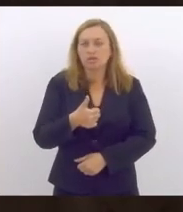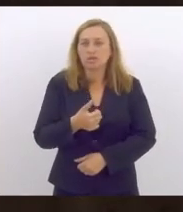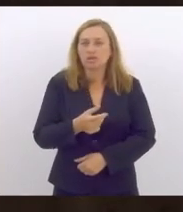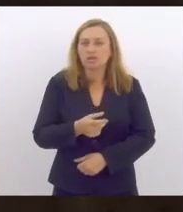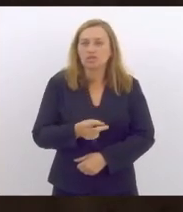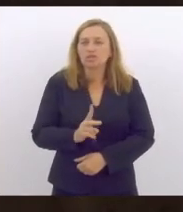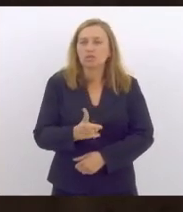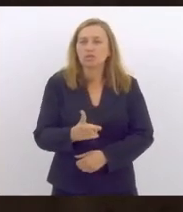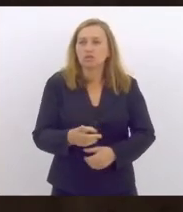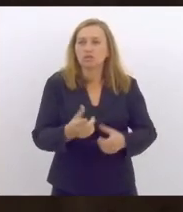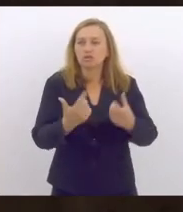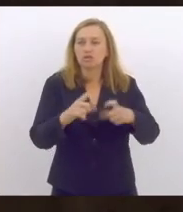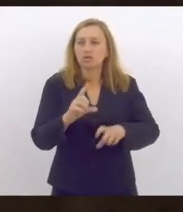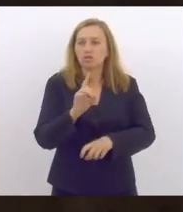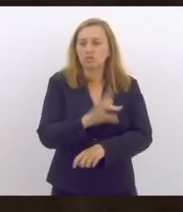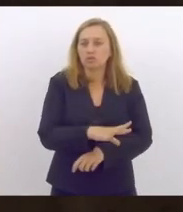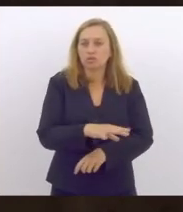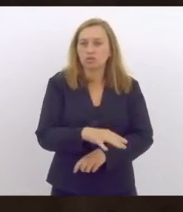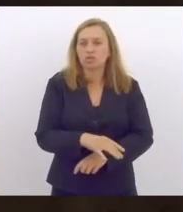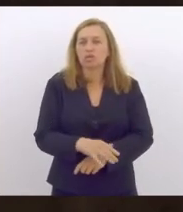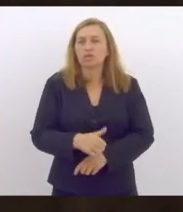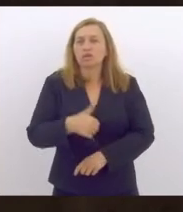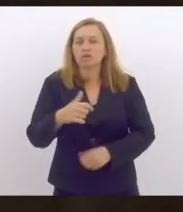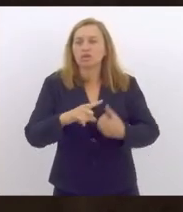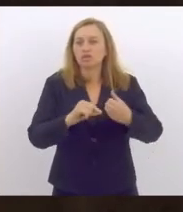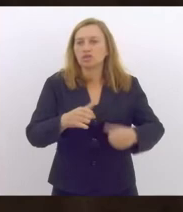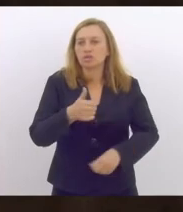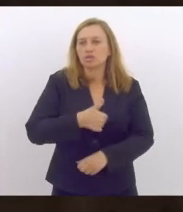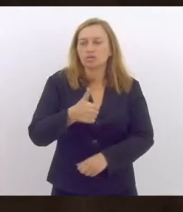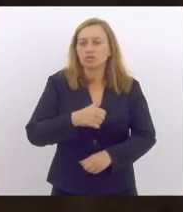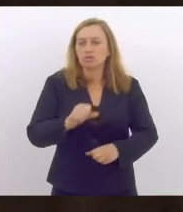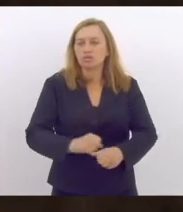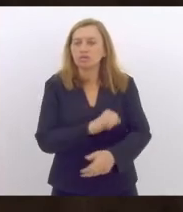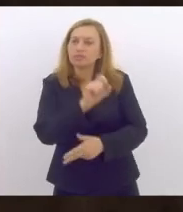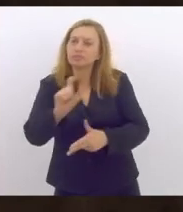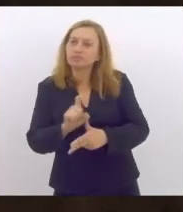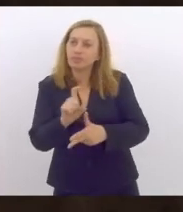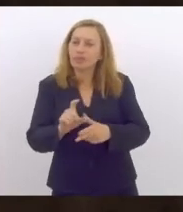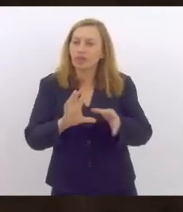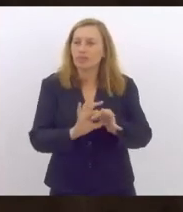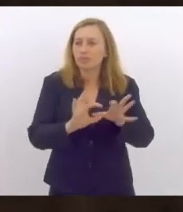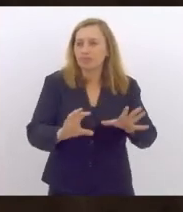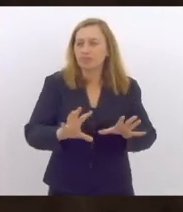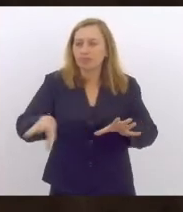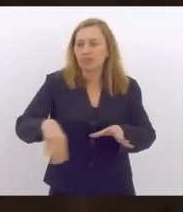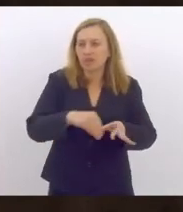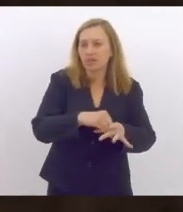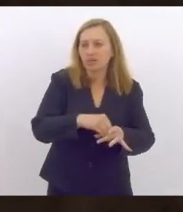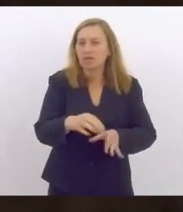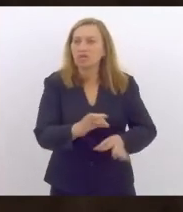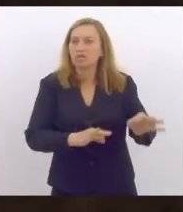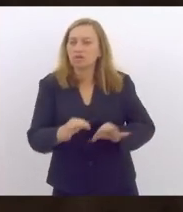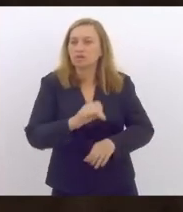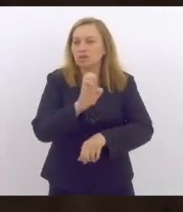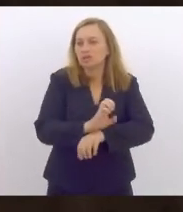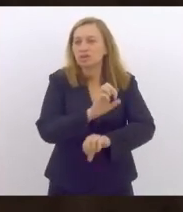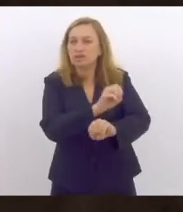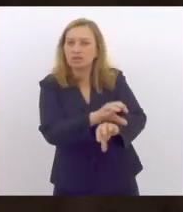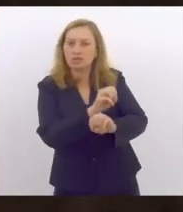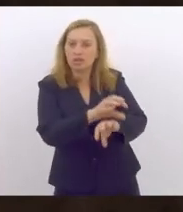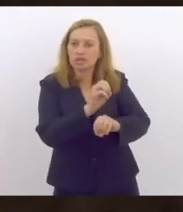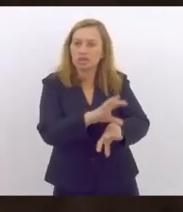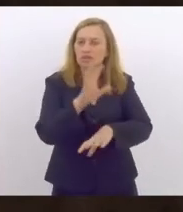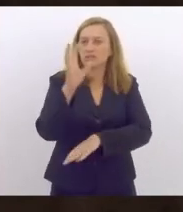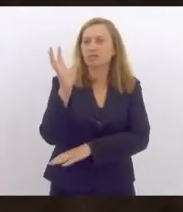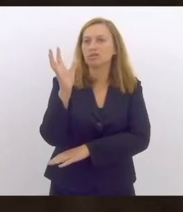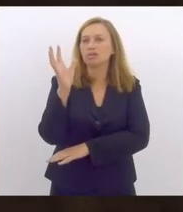e mantendo o parágrafo único. Artigo 1º. Fica o Poder Executivo autorizado a incluir no Programa Estadual Educação Ambiental